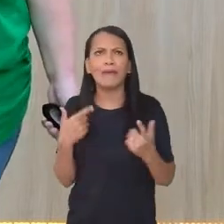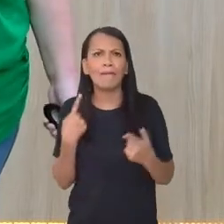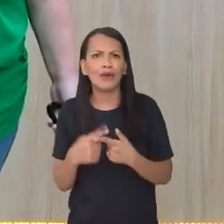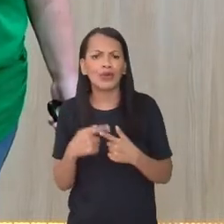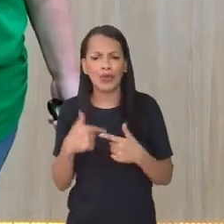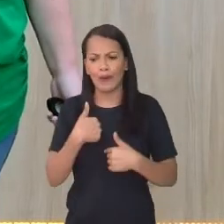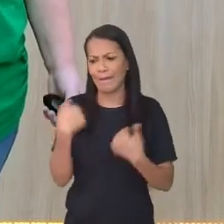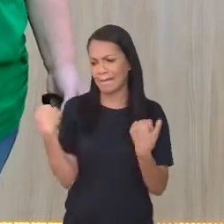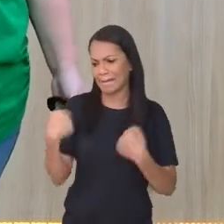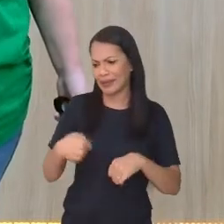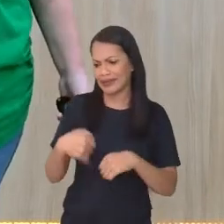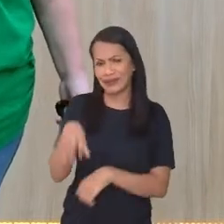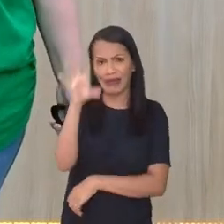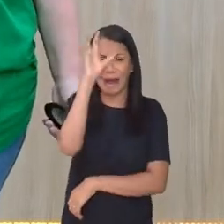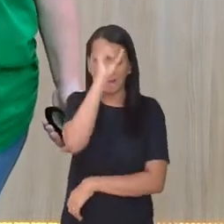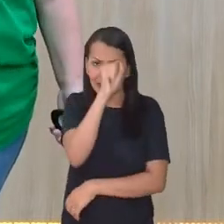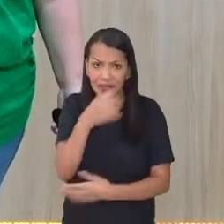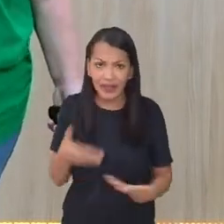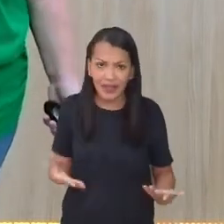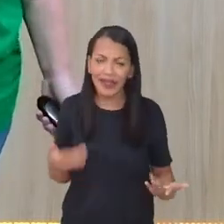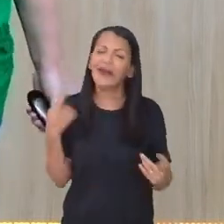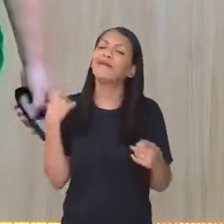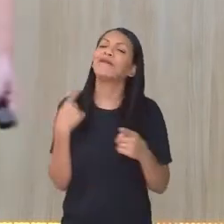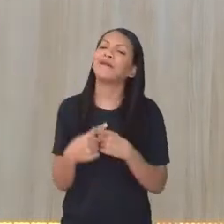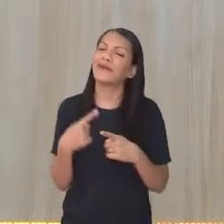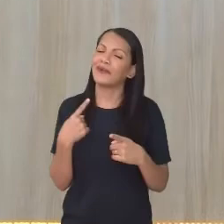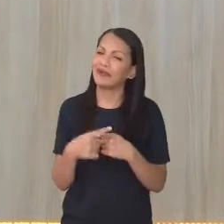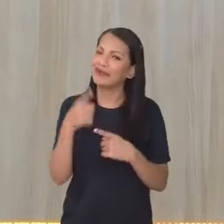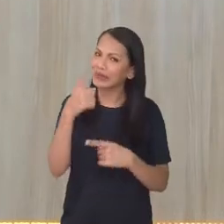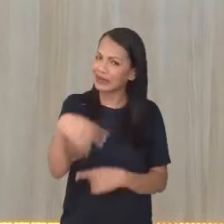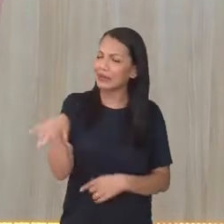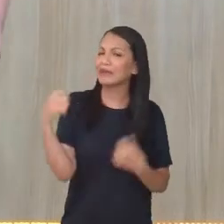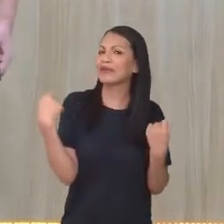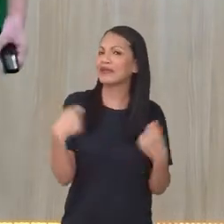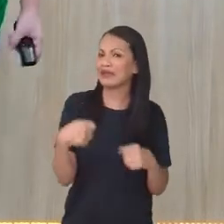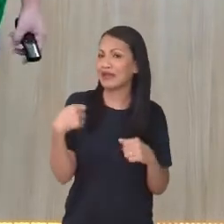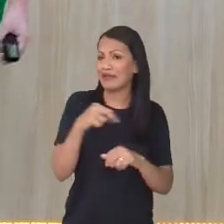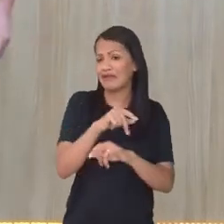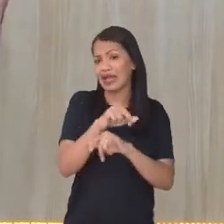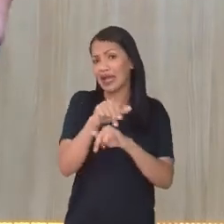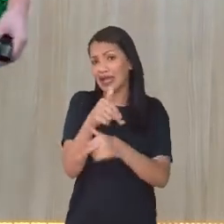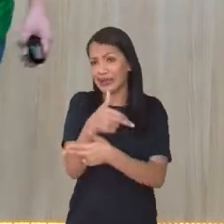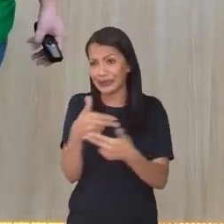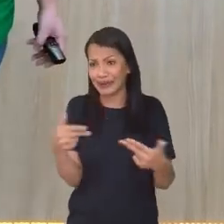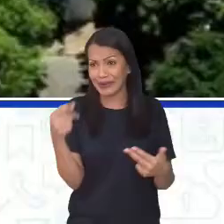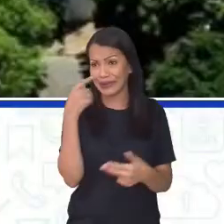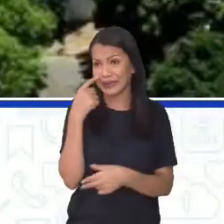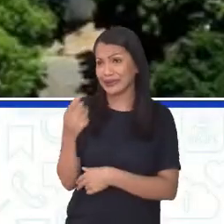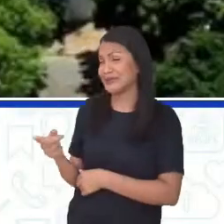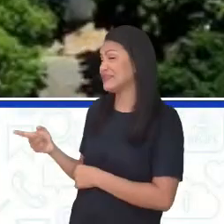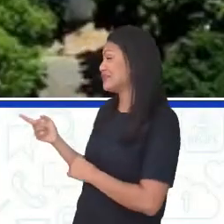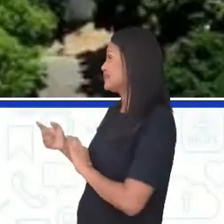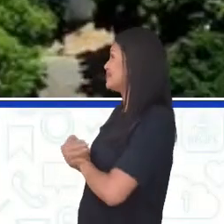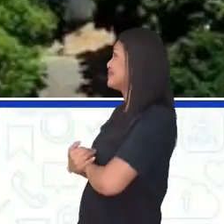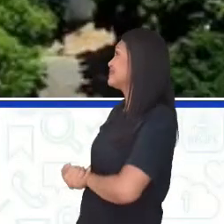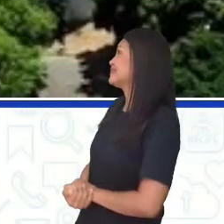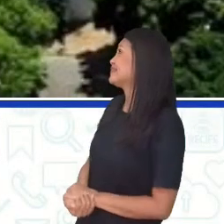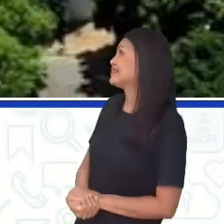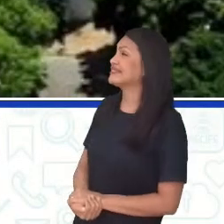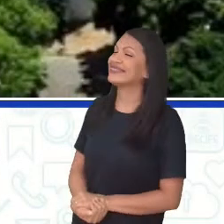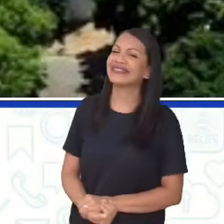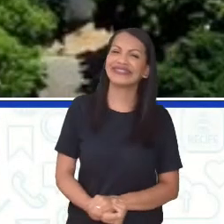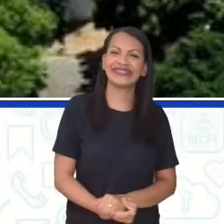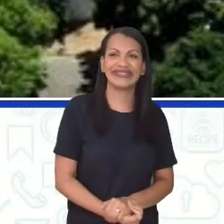matemática. Matemática precisa para uma série de coisas. Bom, aqui,